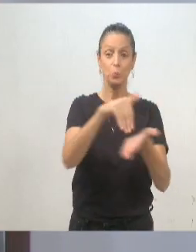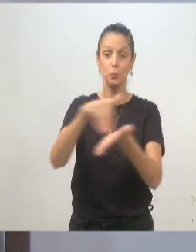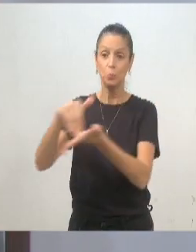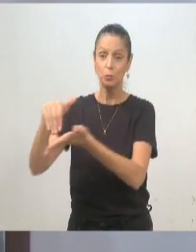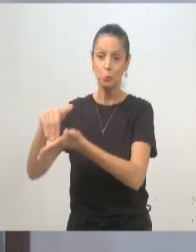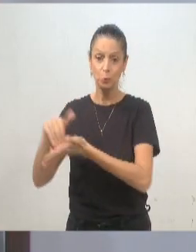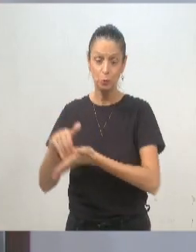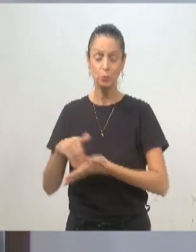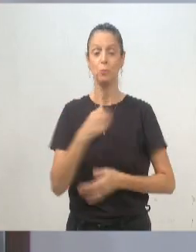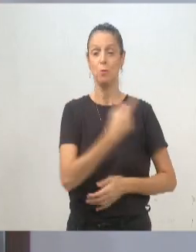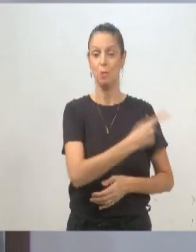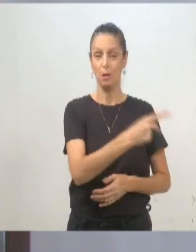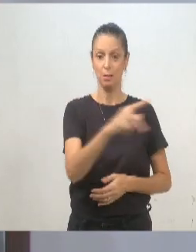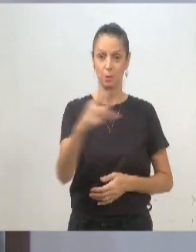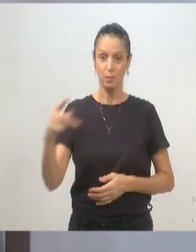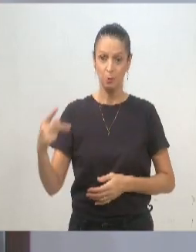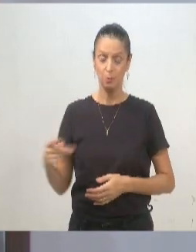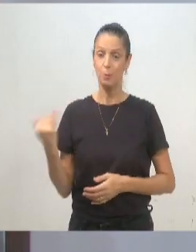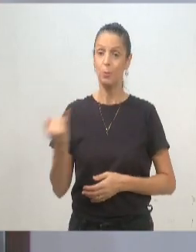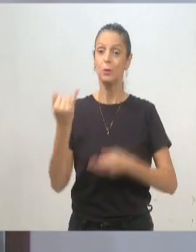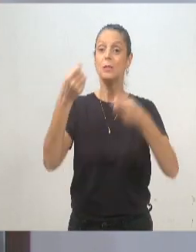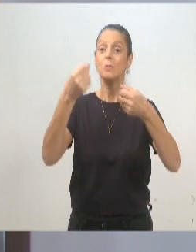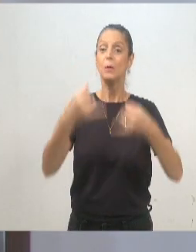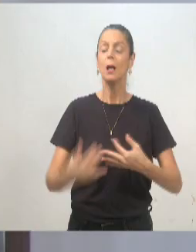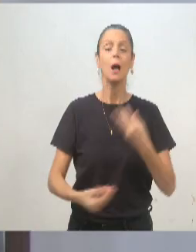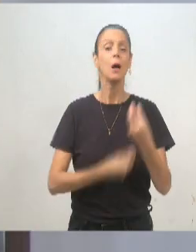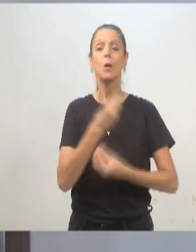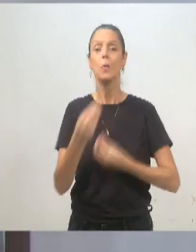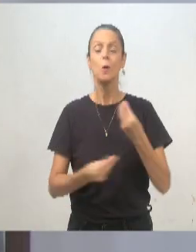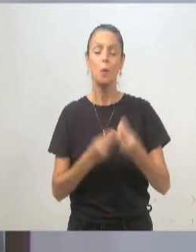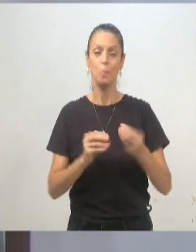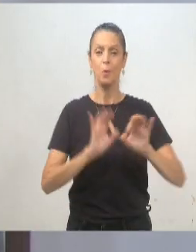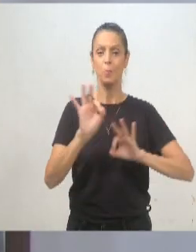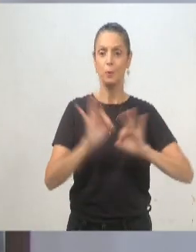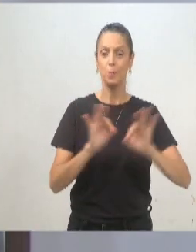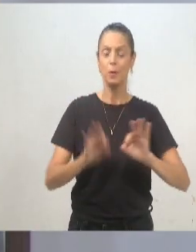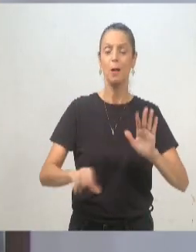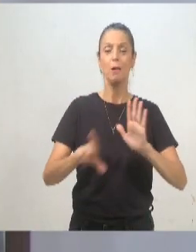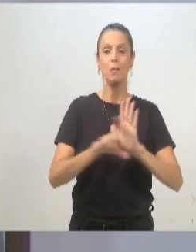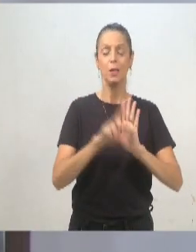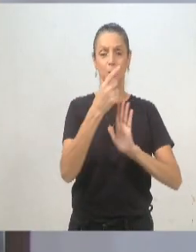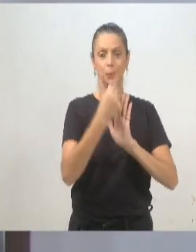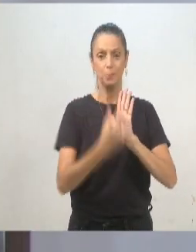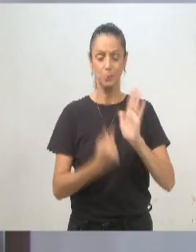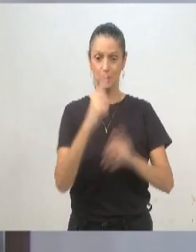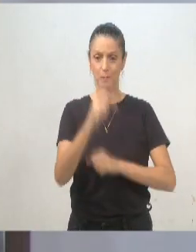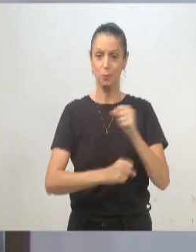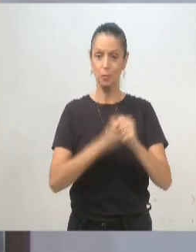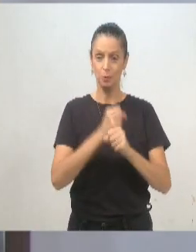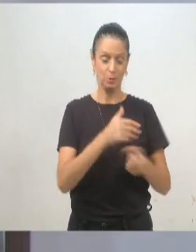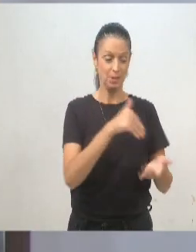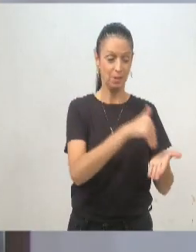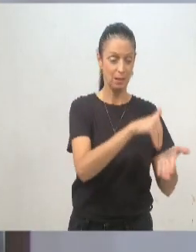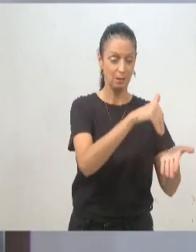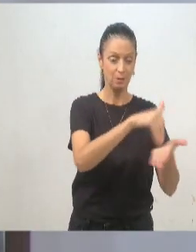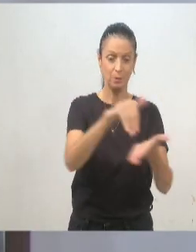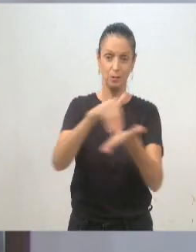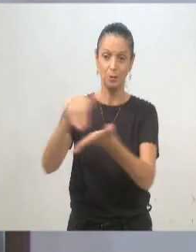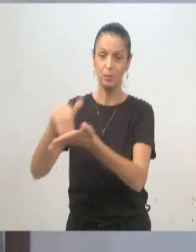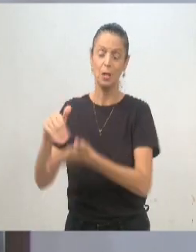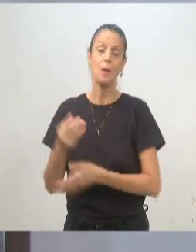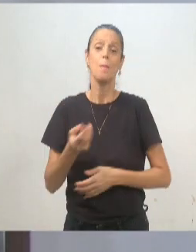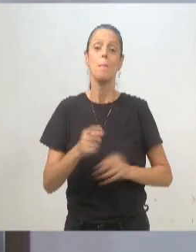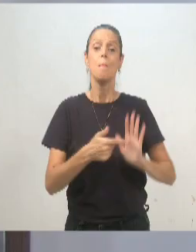e aí é importante dizer que como é que é montada a lei orçamentária anual. Cada secretaria apresenta o seu fluxo de